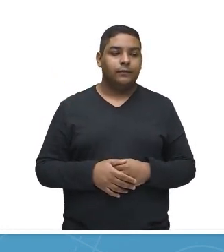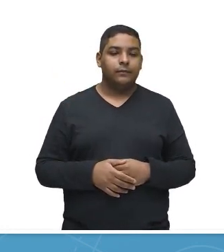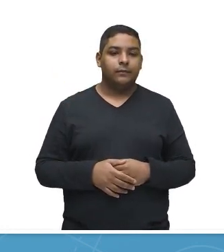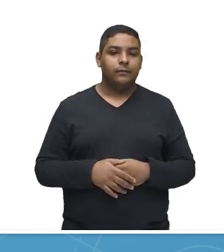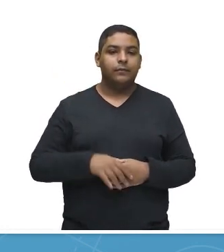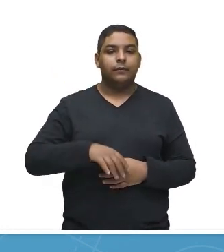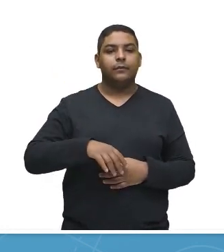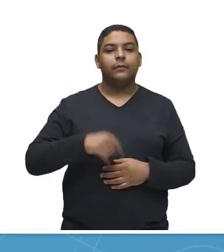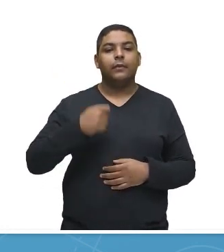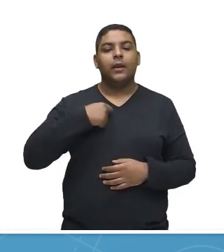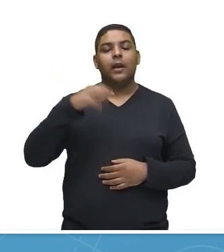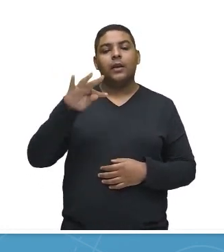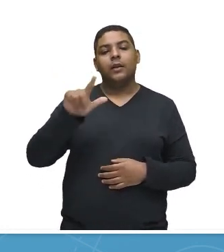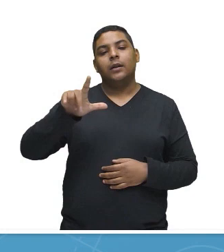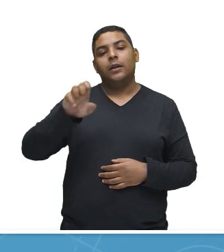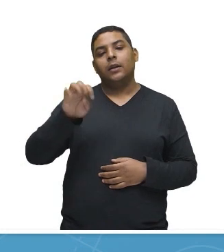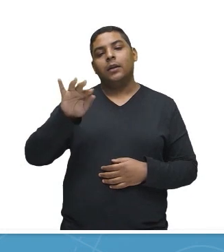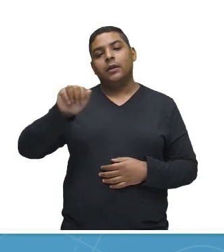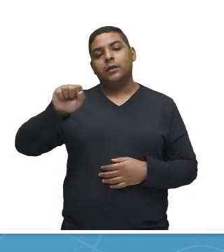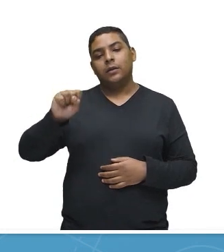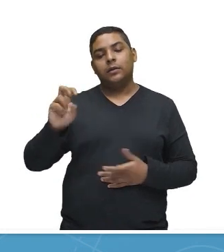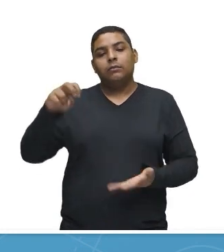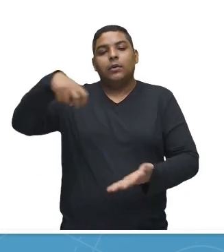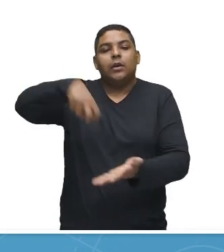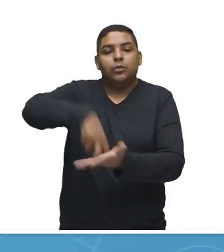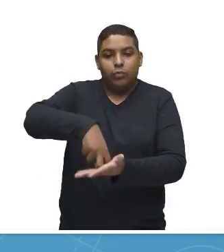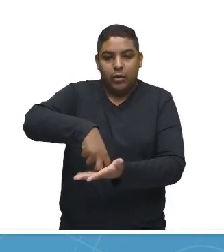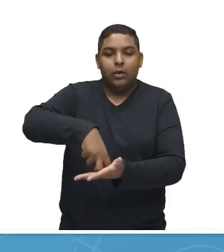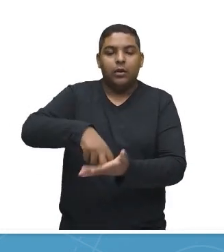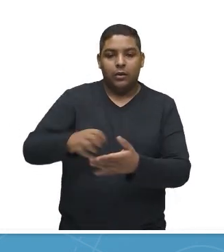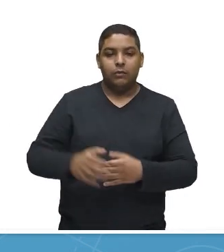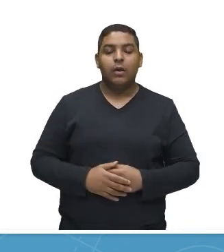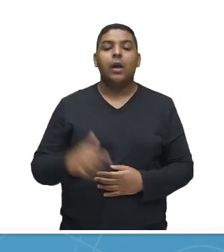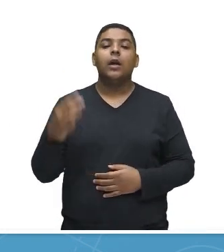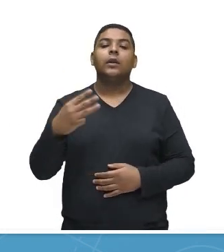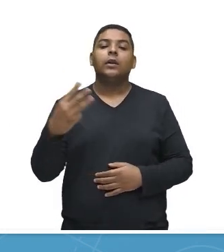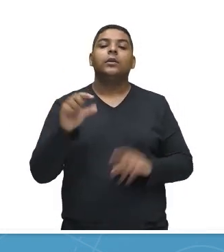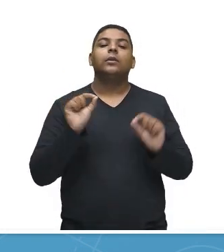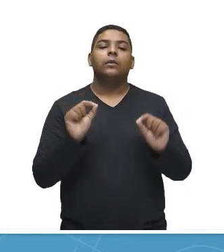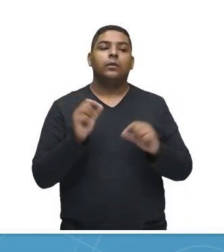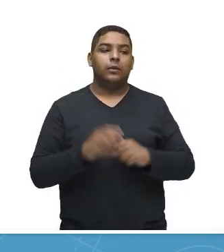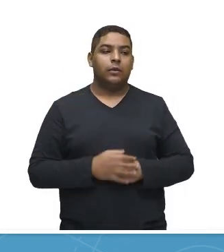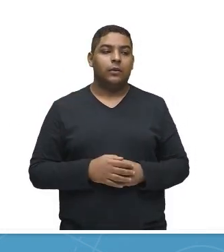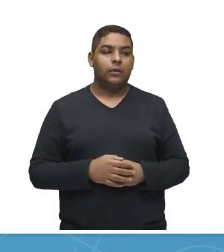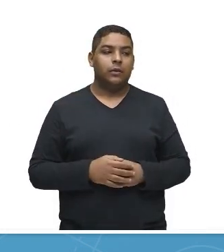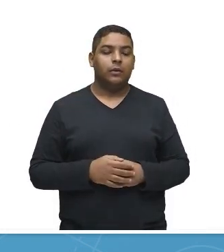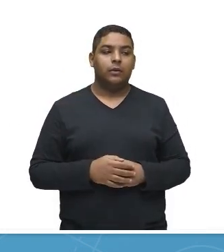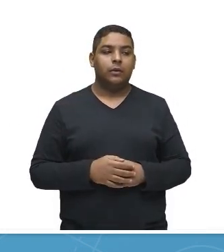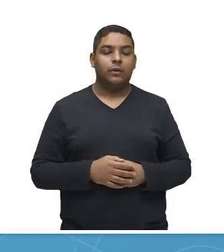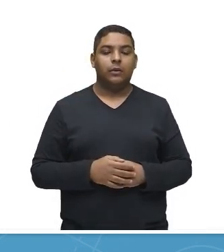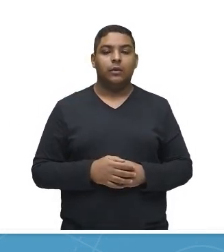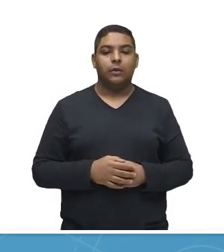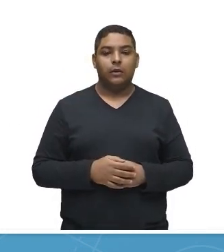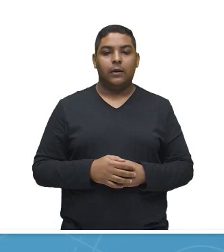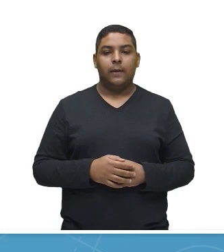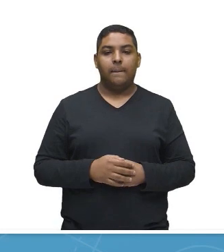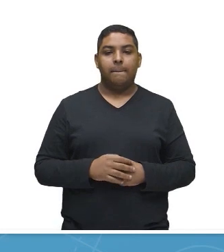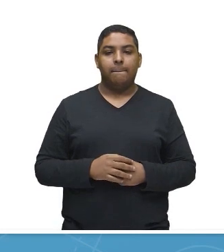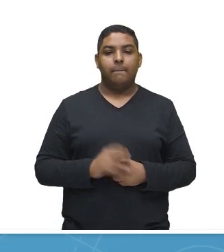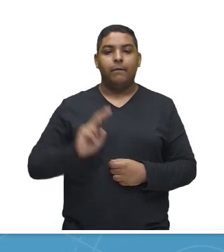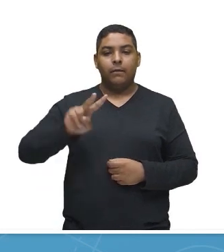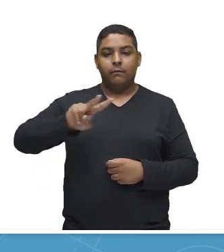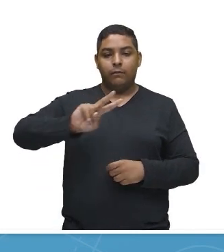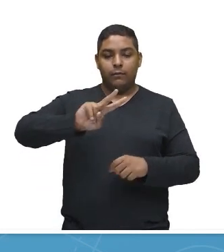no chão. E a terceira dica, o objetivo é projetar o adversário ao